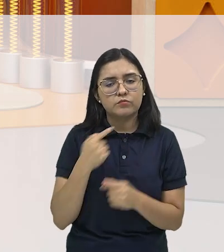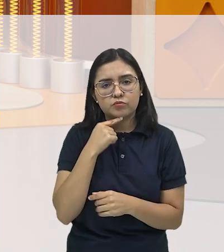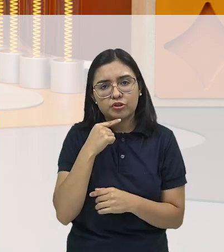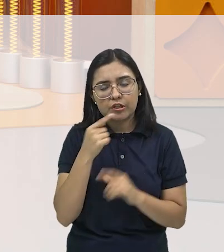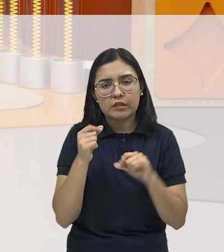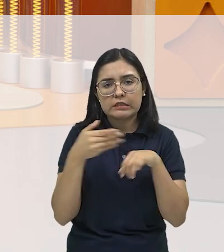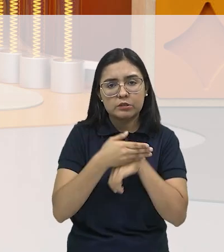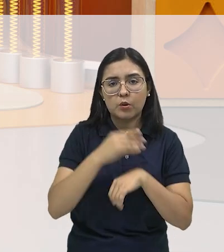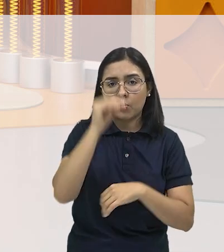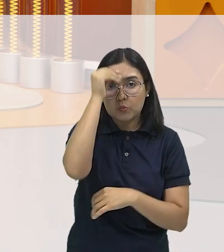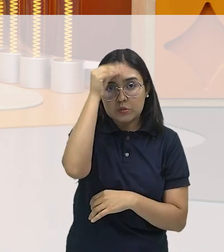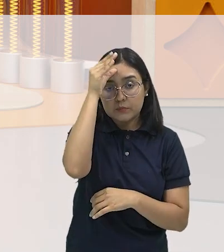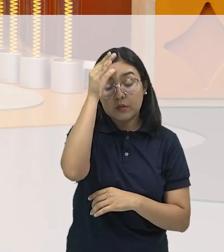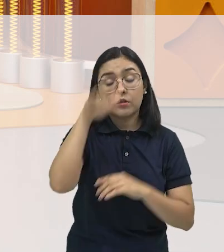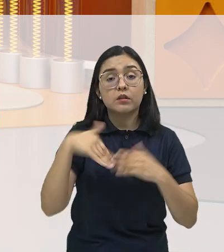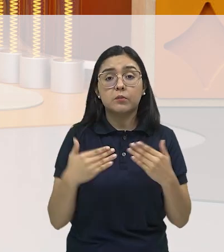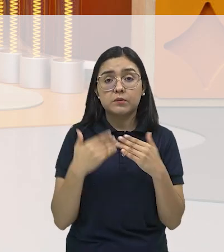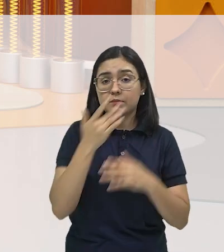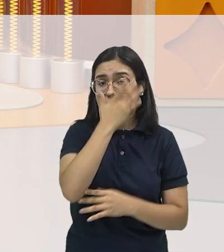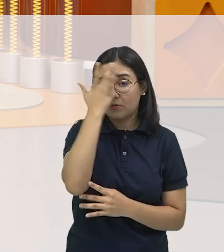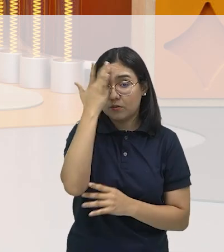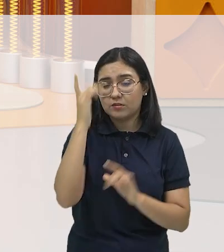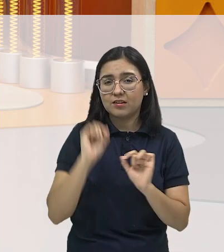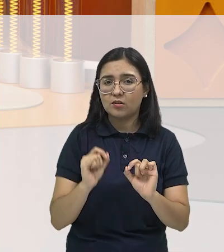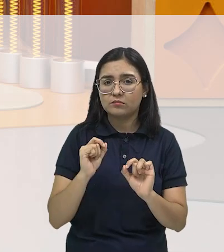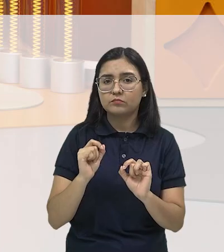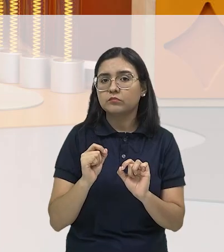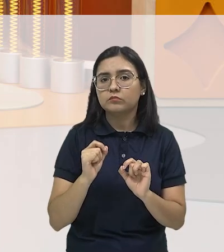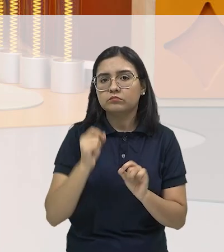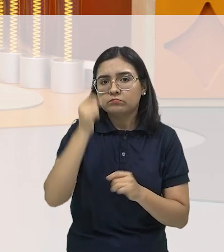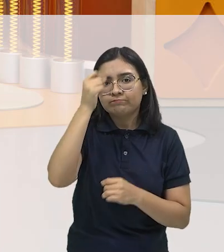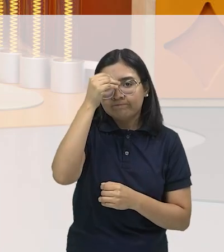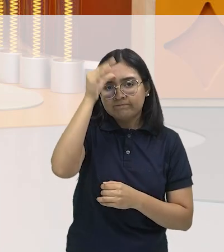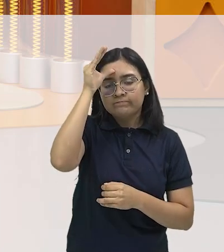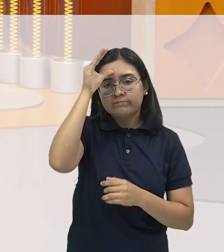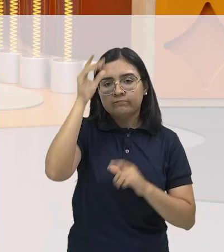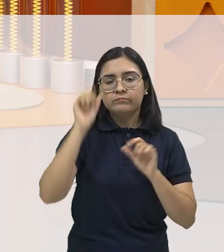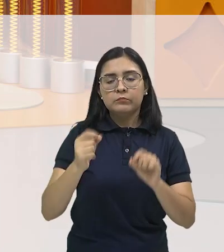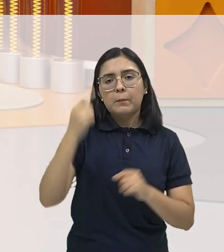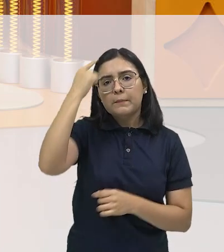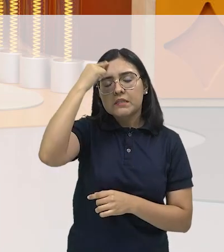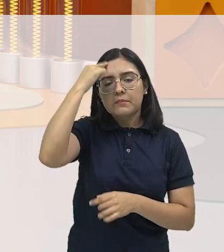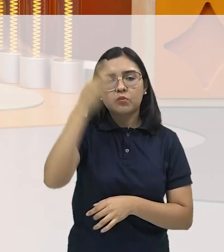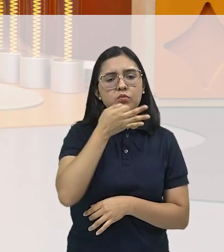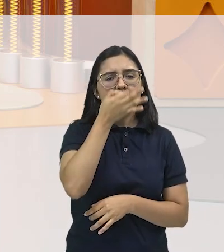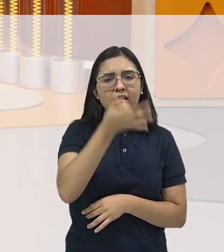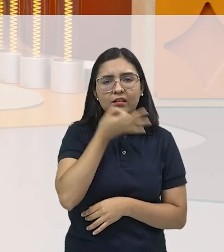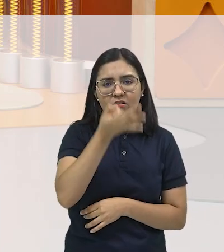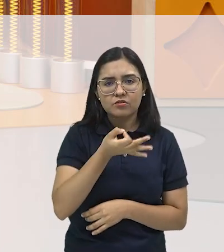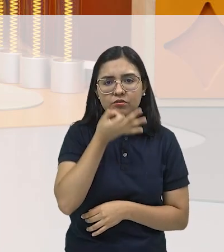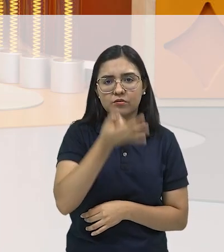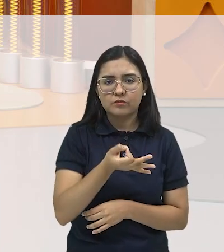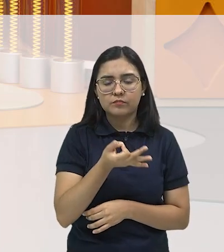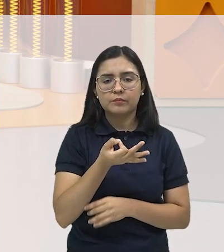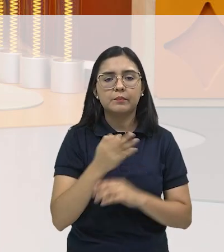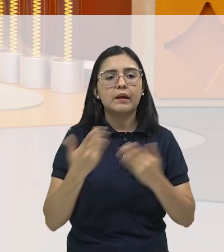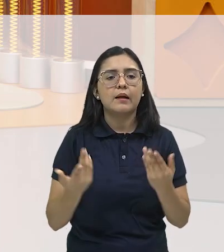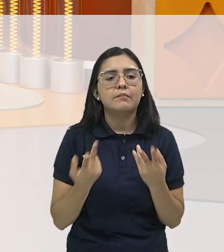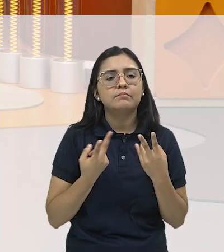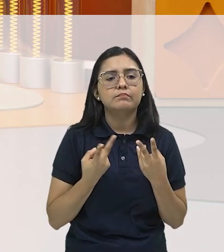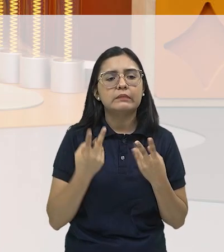conhecimento, as pessoas não desenvolviam a questão de um pensamento crítico de forma a entender